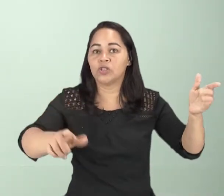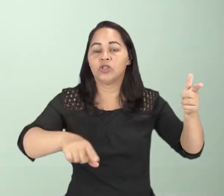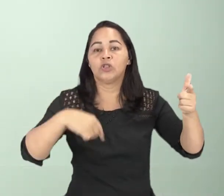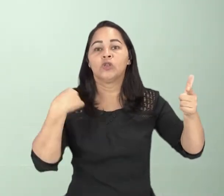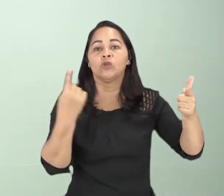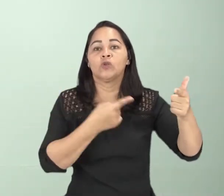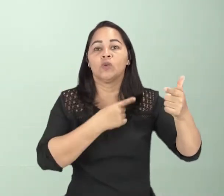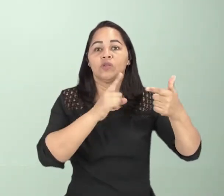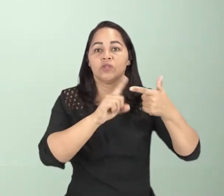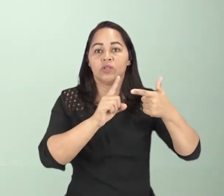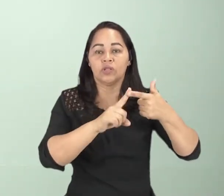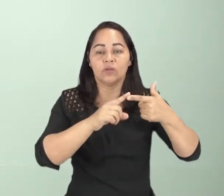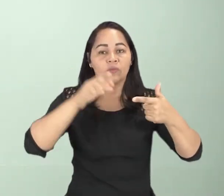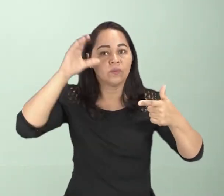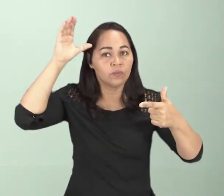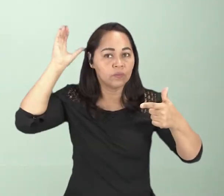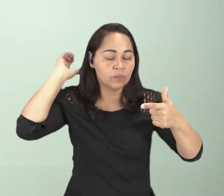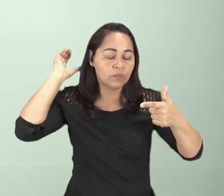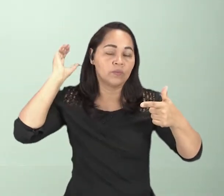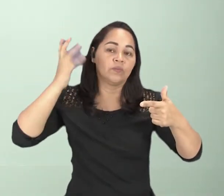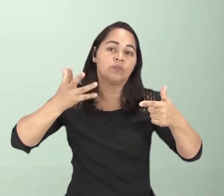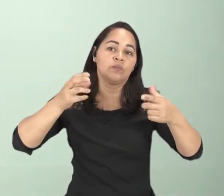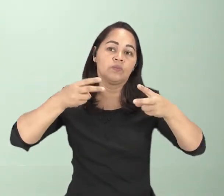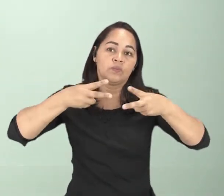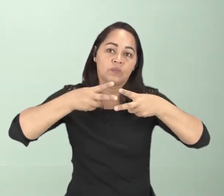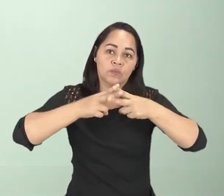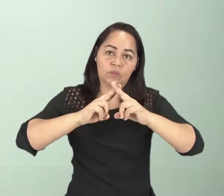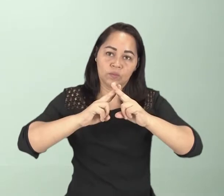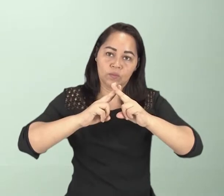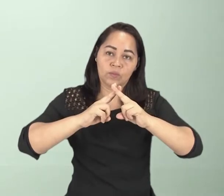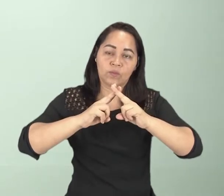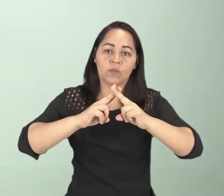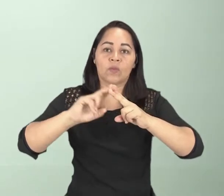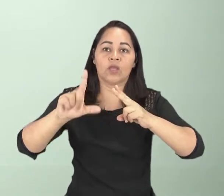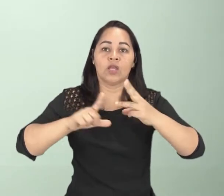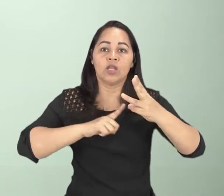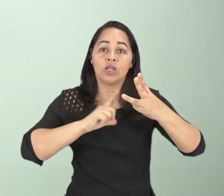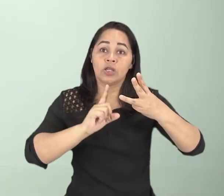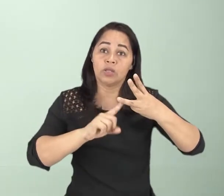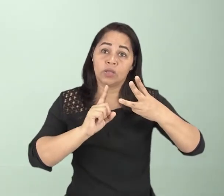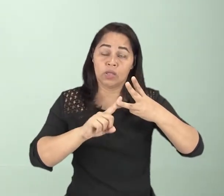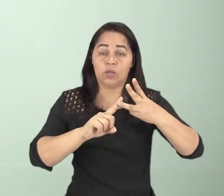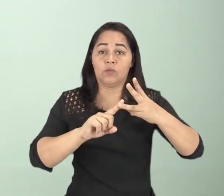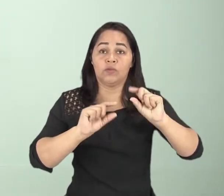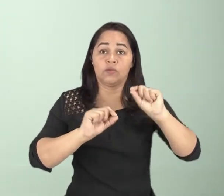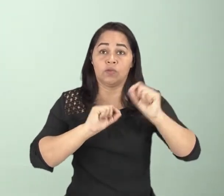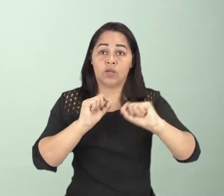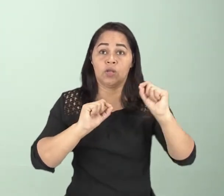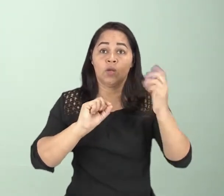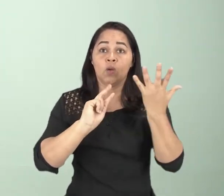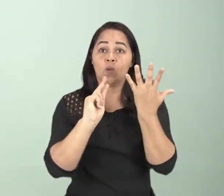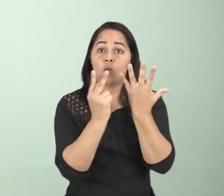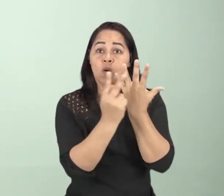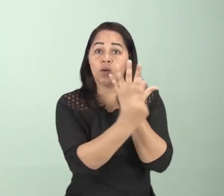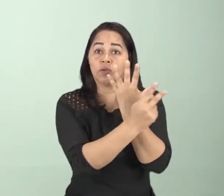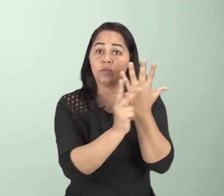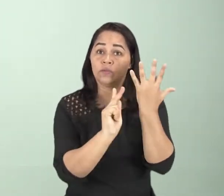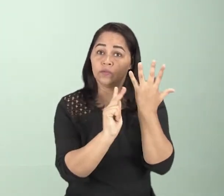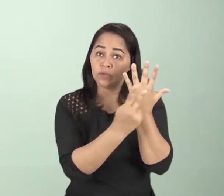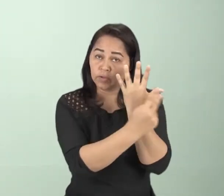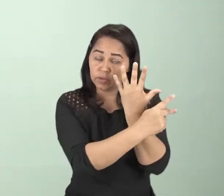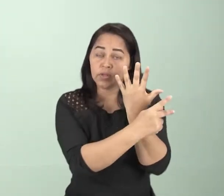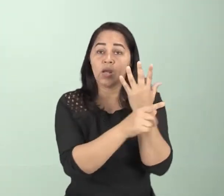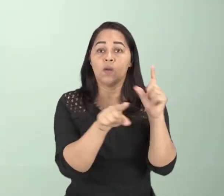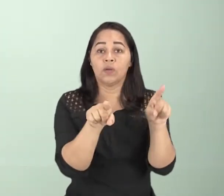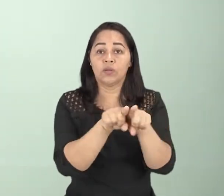temos o Parque Chico Mendes, o Horto Florestal, além de atividades ao ar livre que são disponibilizadas pela prefeitura, né, pelo